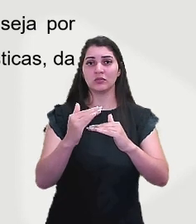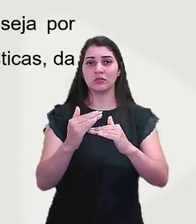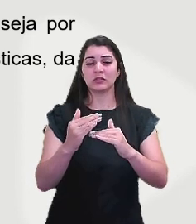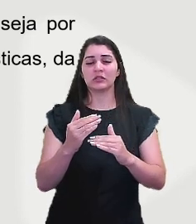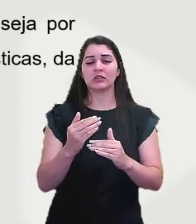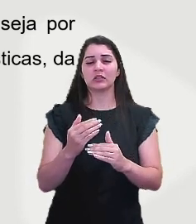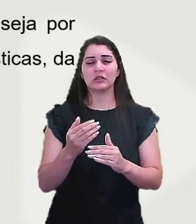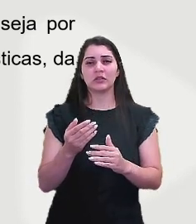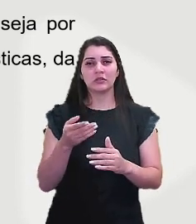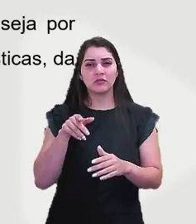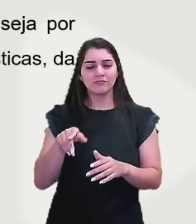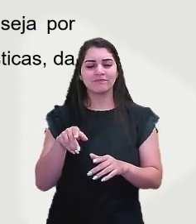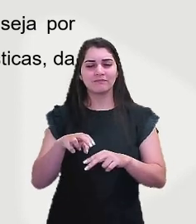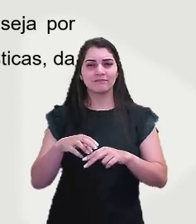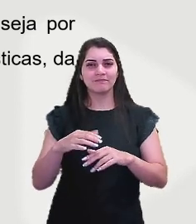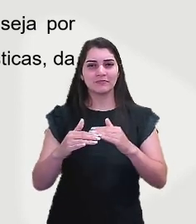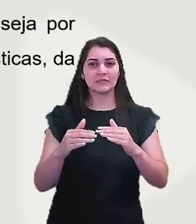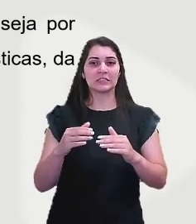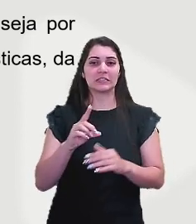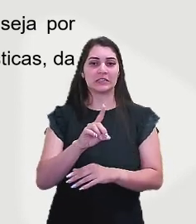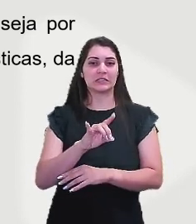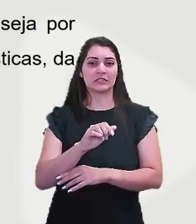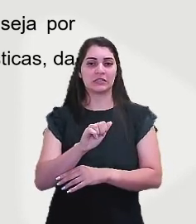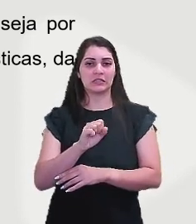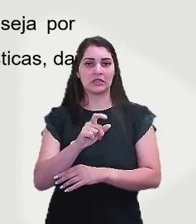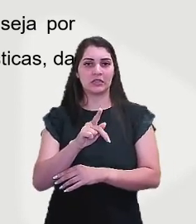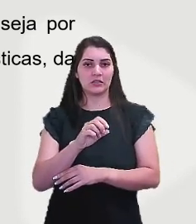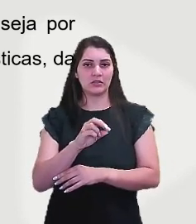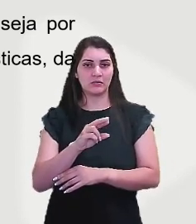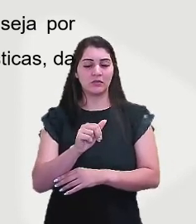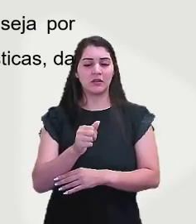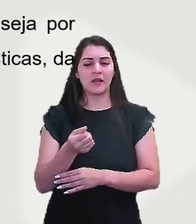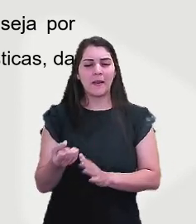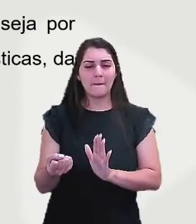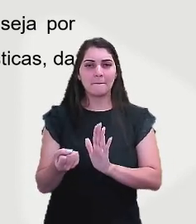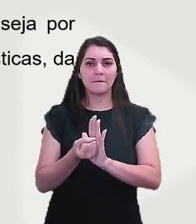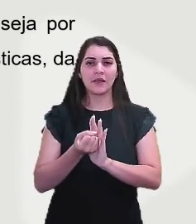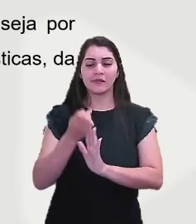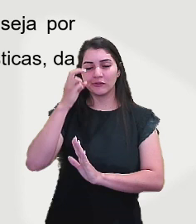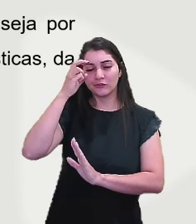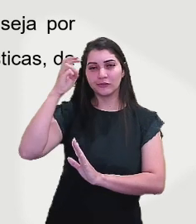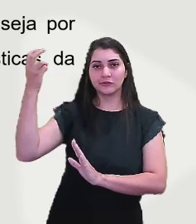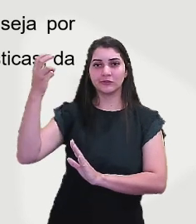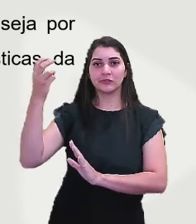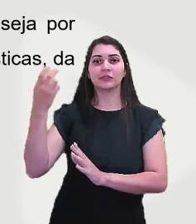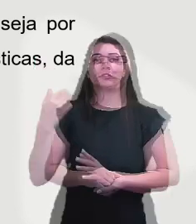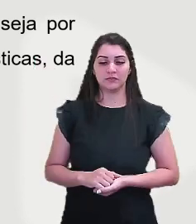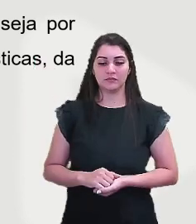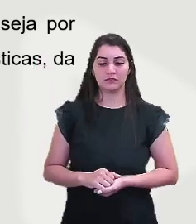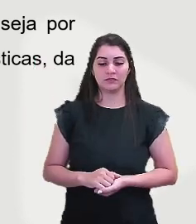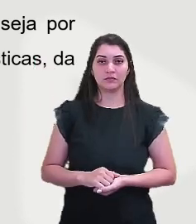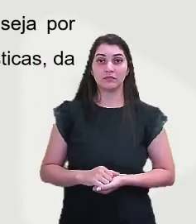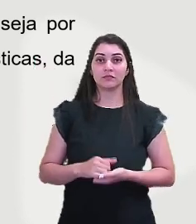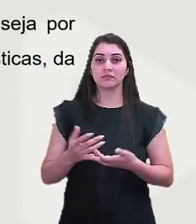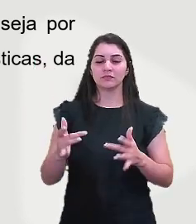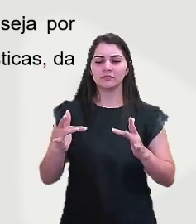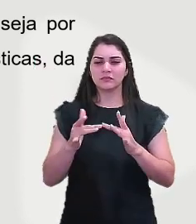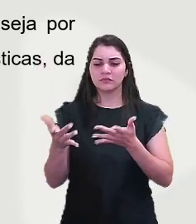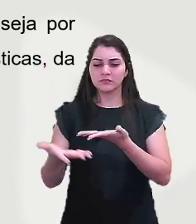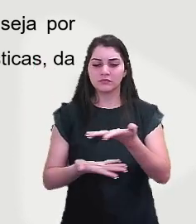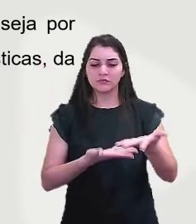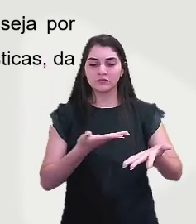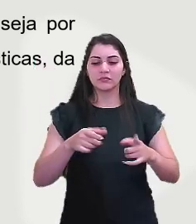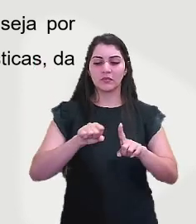diásporas africanas, apesar das marcas estruturais decorrentes do passado escravocrata, conectam